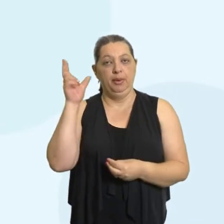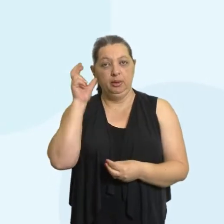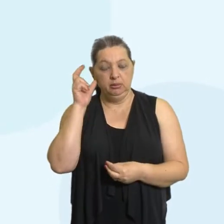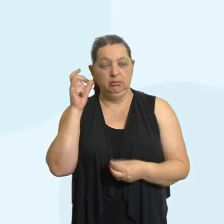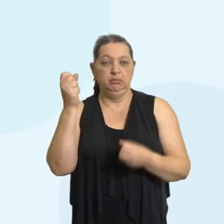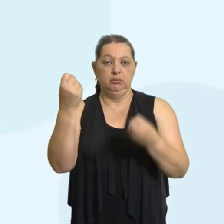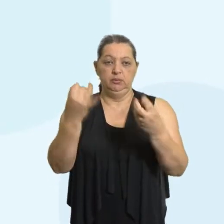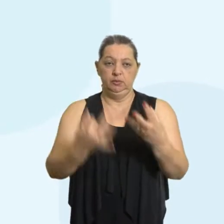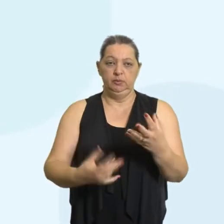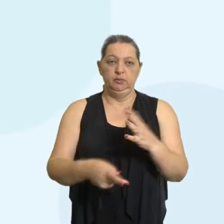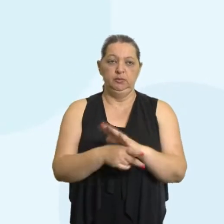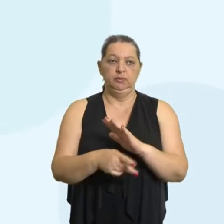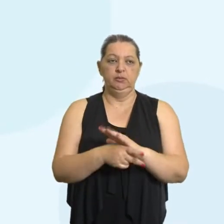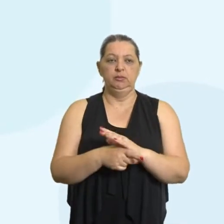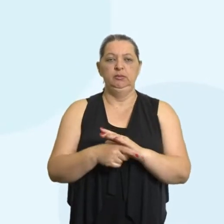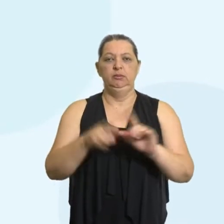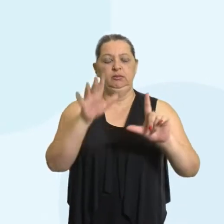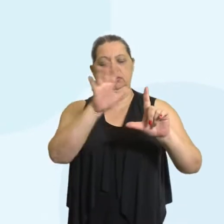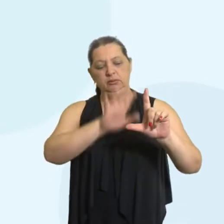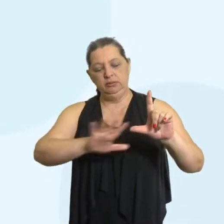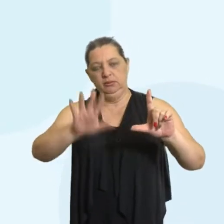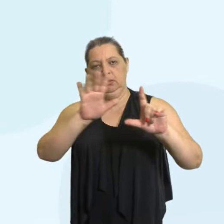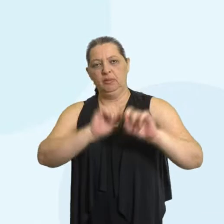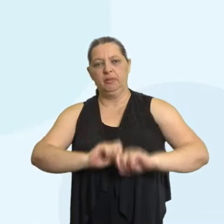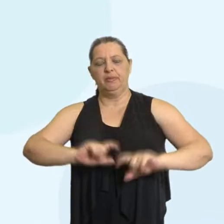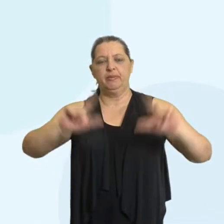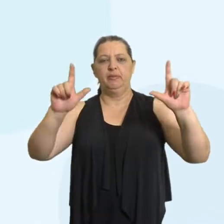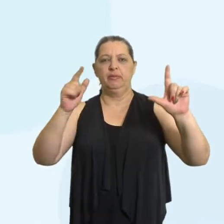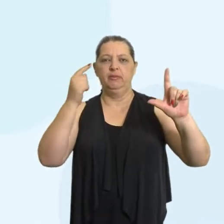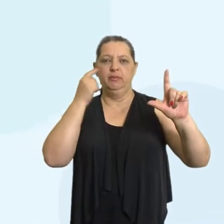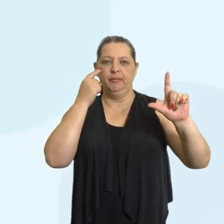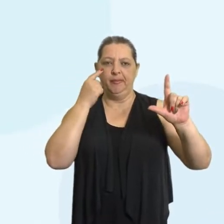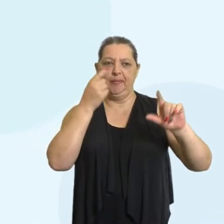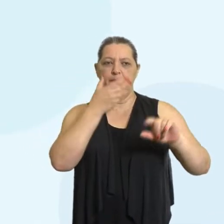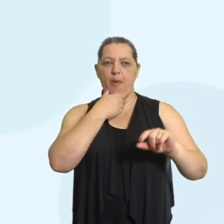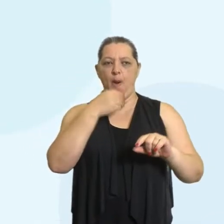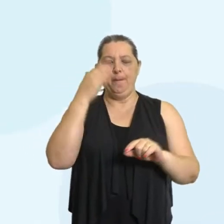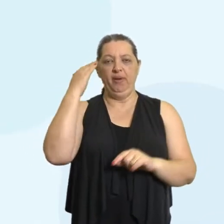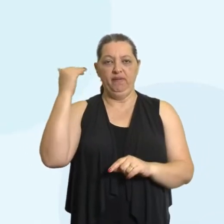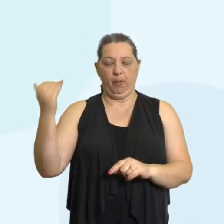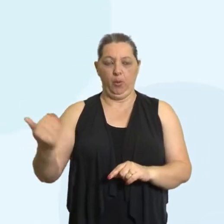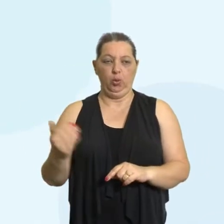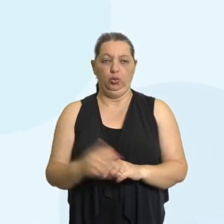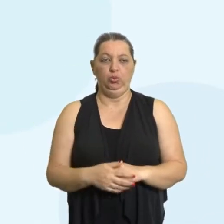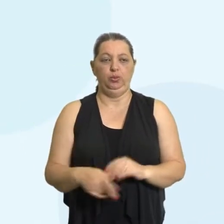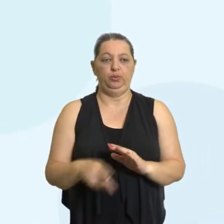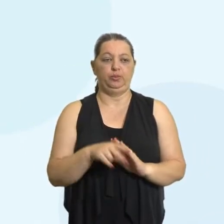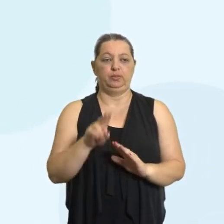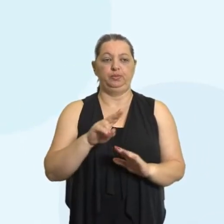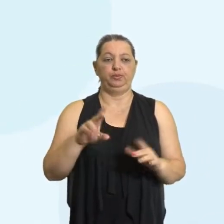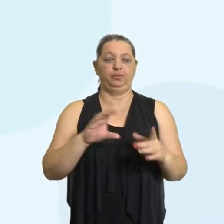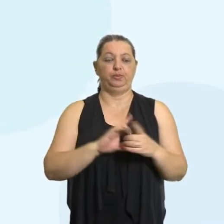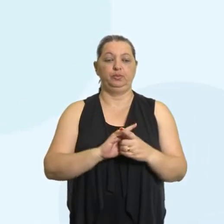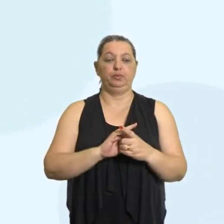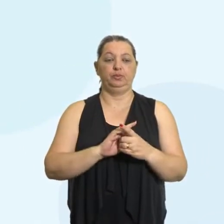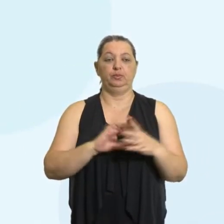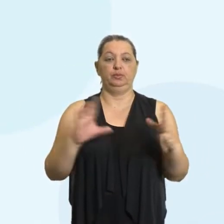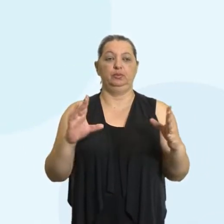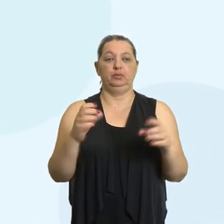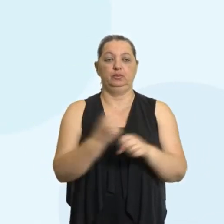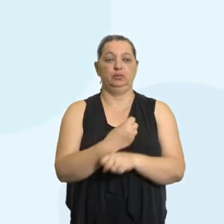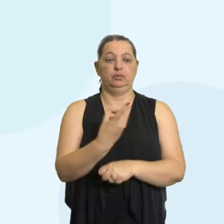imagem essa imagem é um quadro do agente de lacroa que se chama Liberdade guiando o povo que ela é de